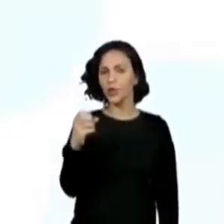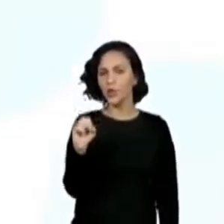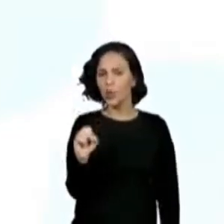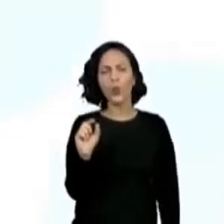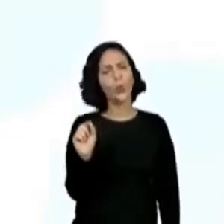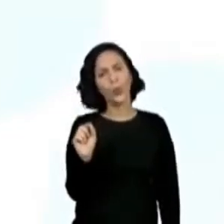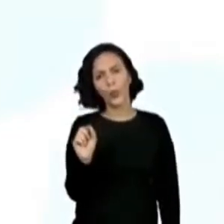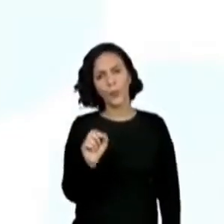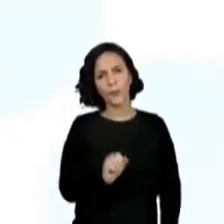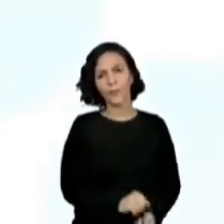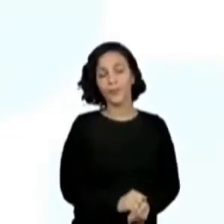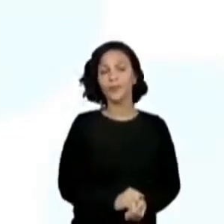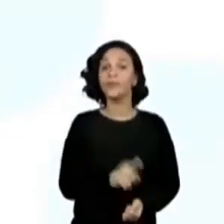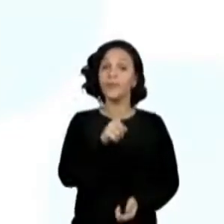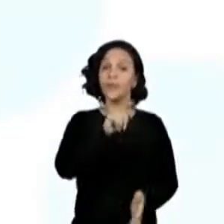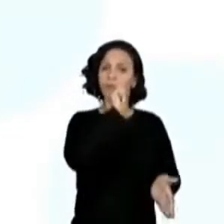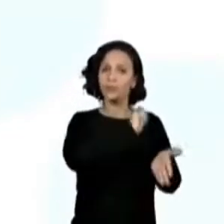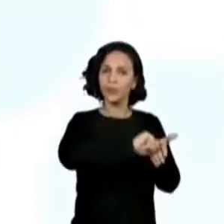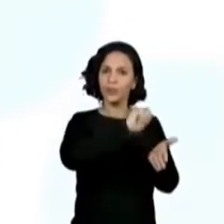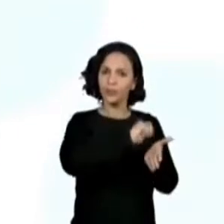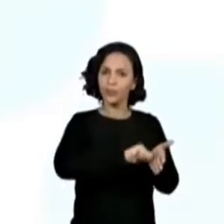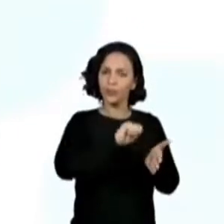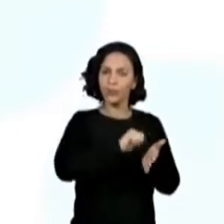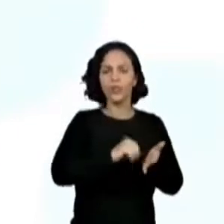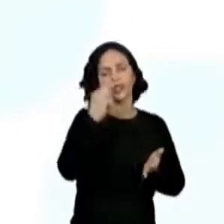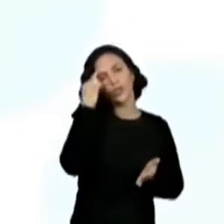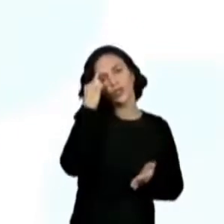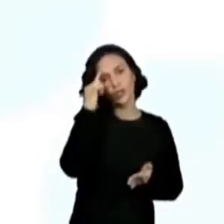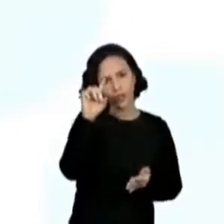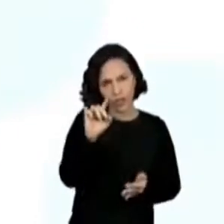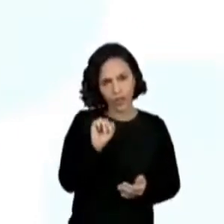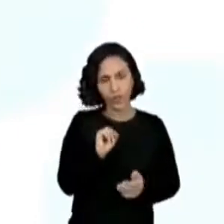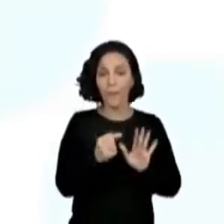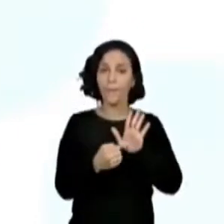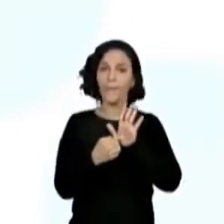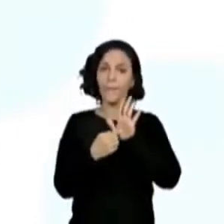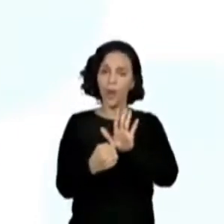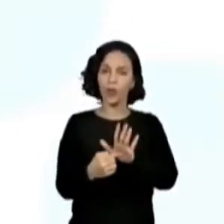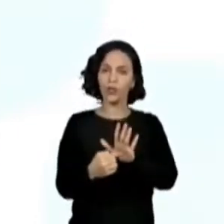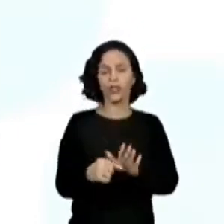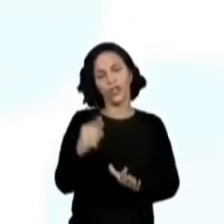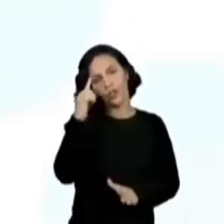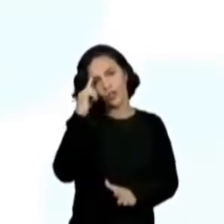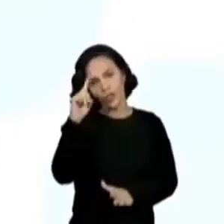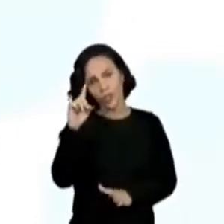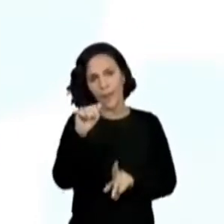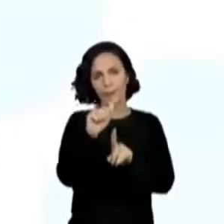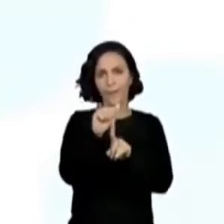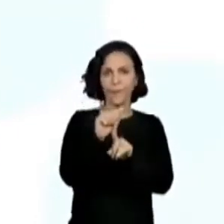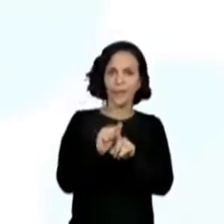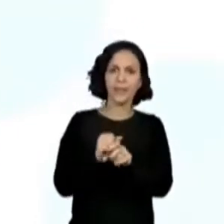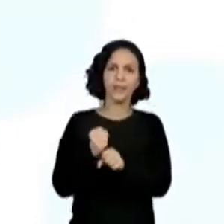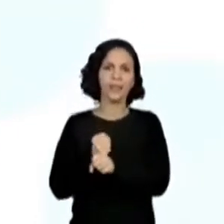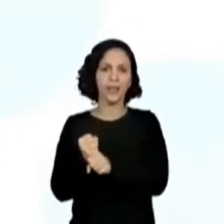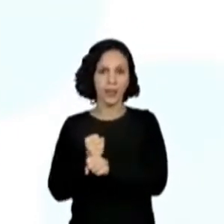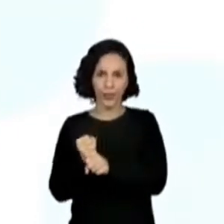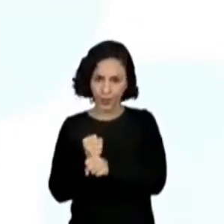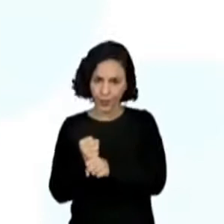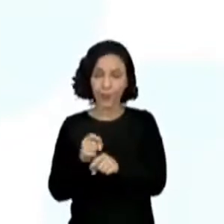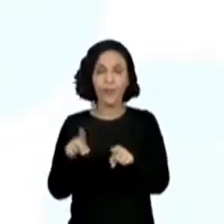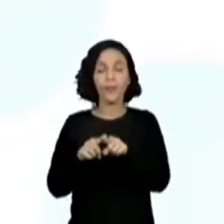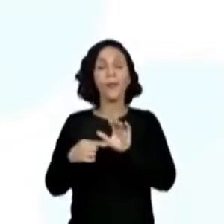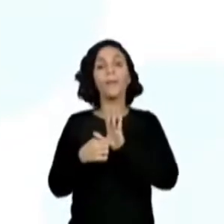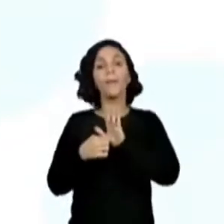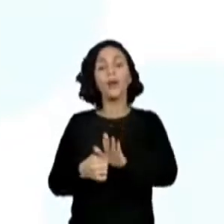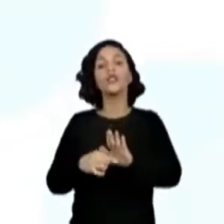EF01MA18. Produzir a escrita de uma data, apresentando o dia, o mês e o ano. Indicar o dia